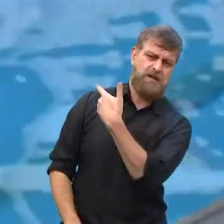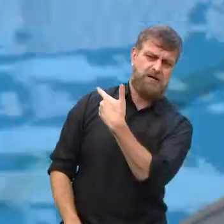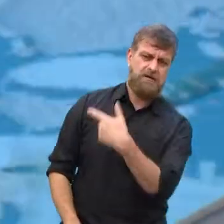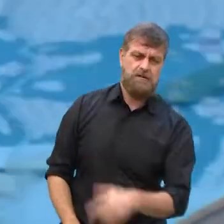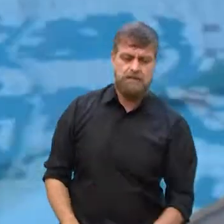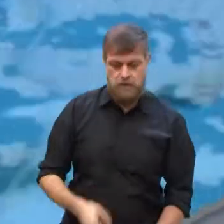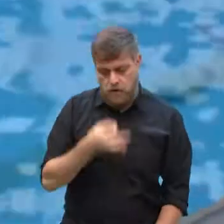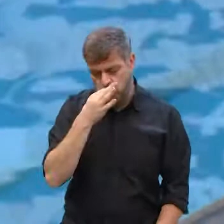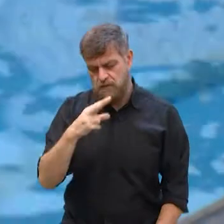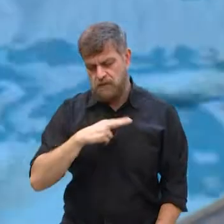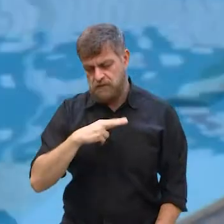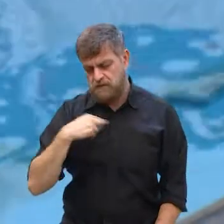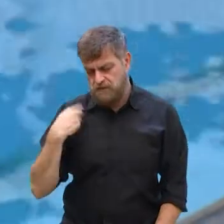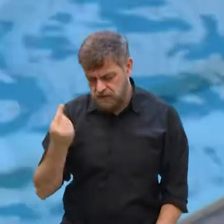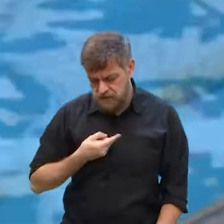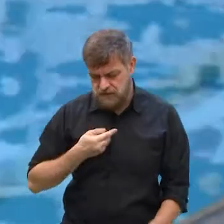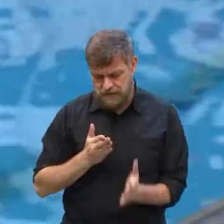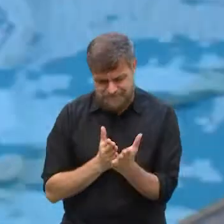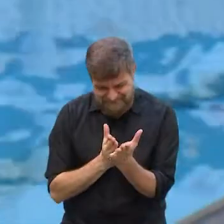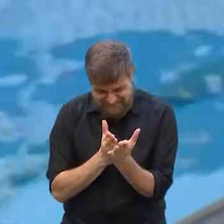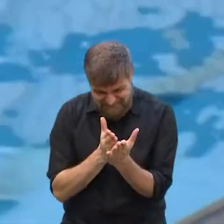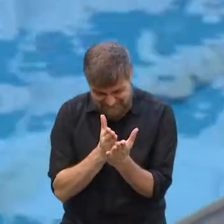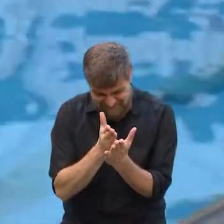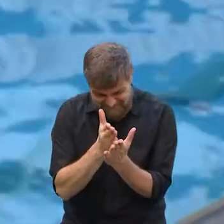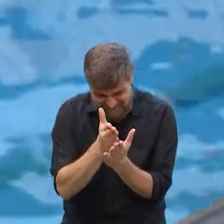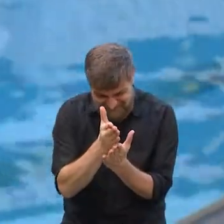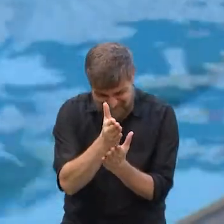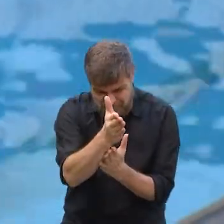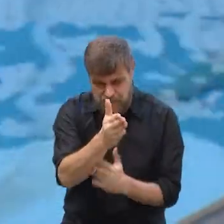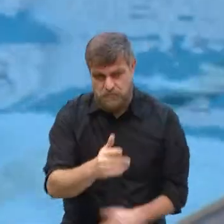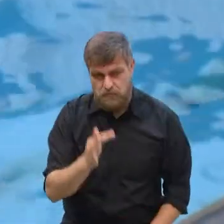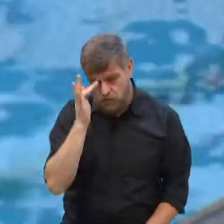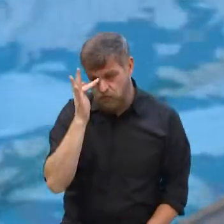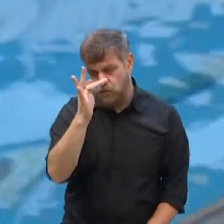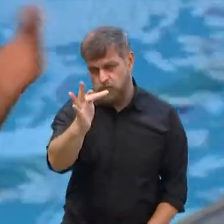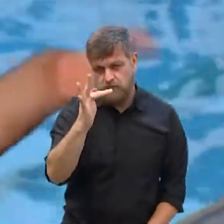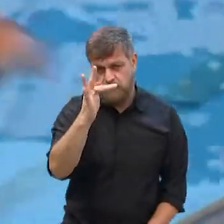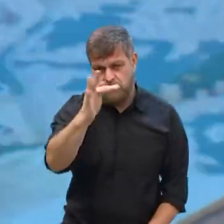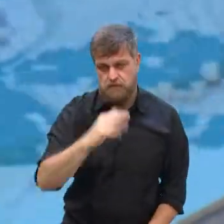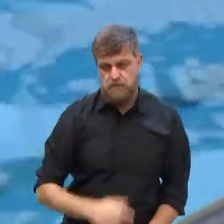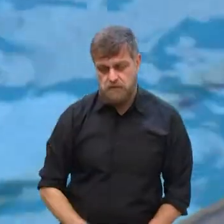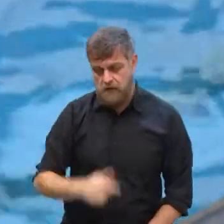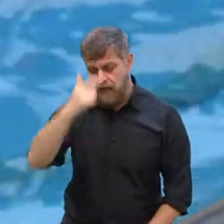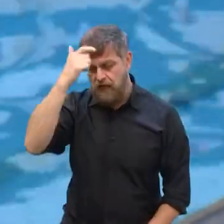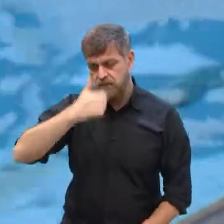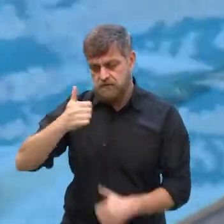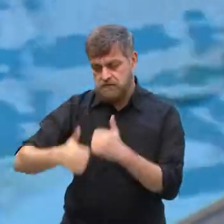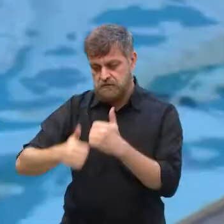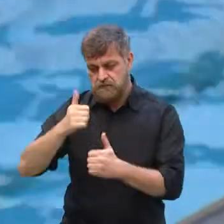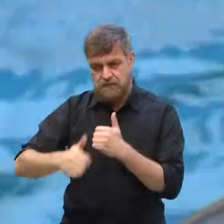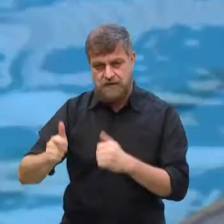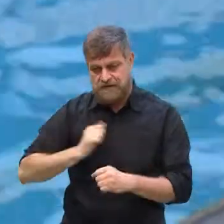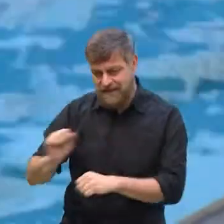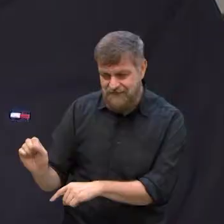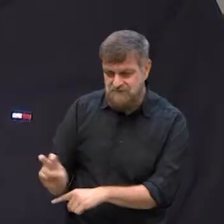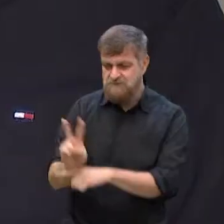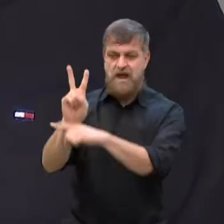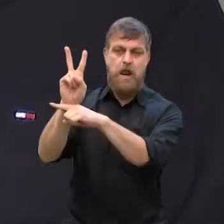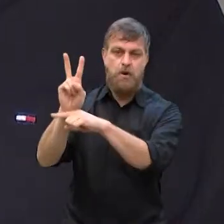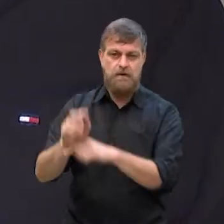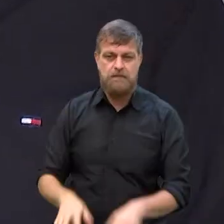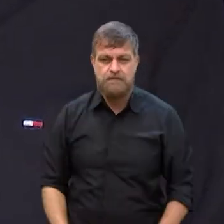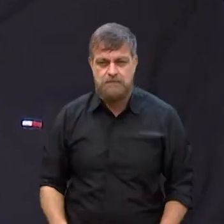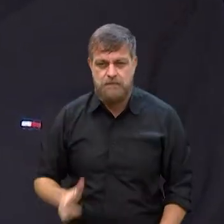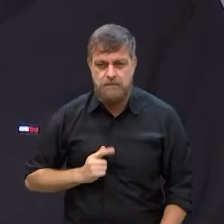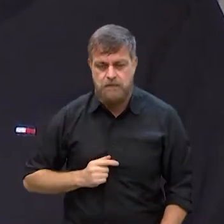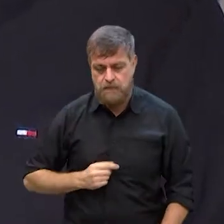modo de ver, a gente está nessa caminhada para que mais para frente aí os atletas que comecem sejam muito mais valorizados. É um